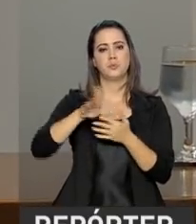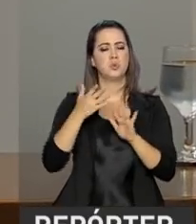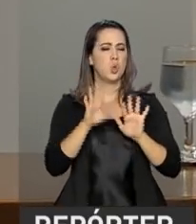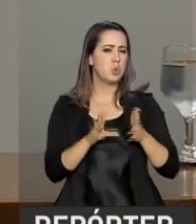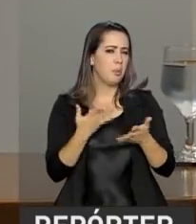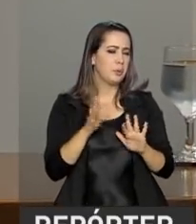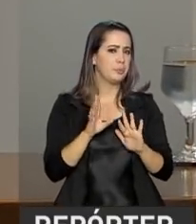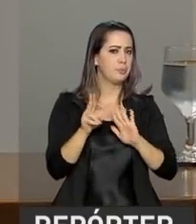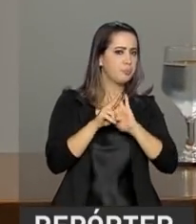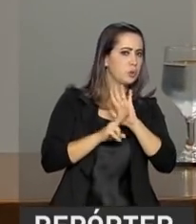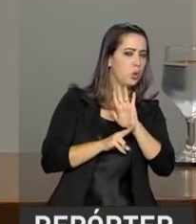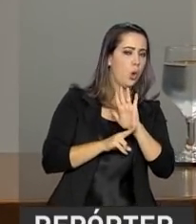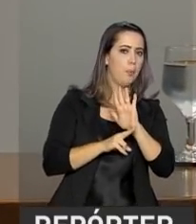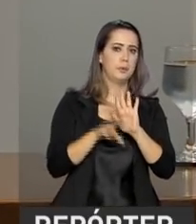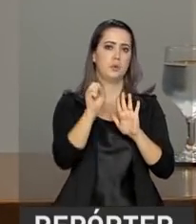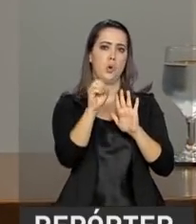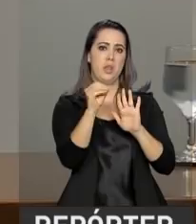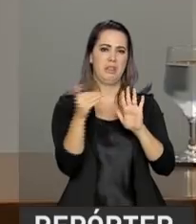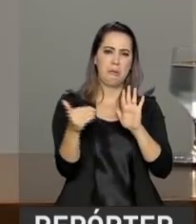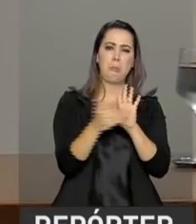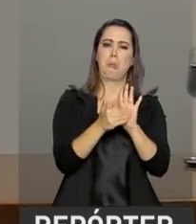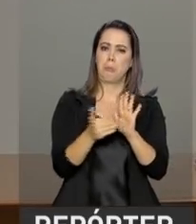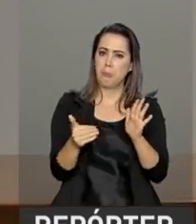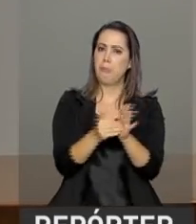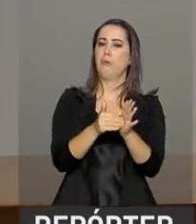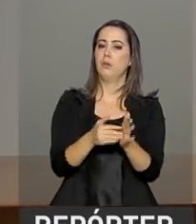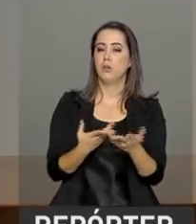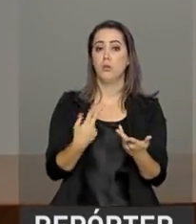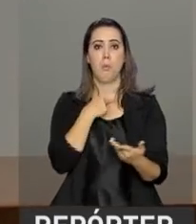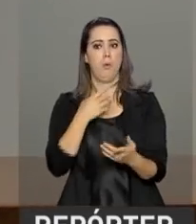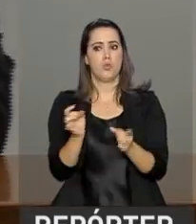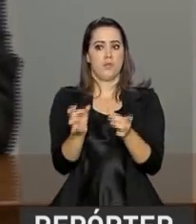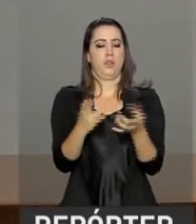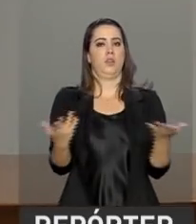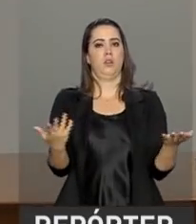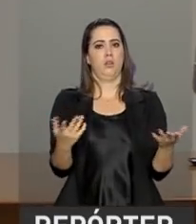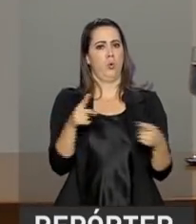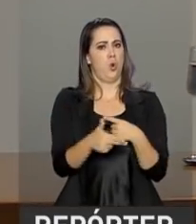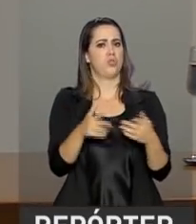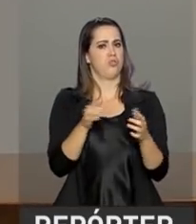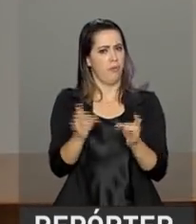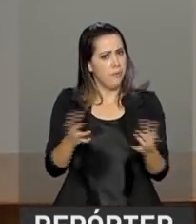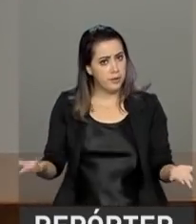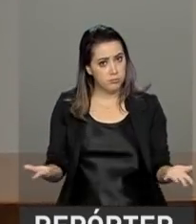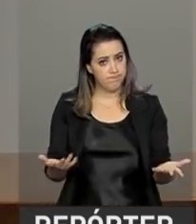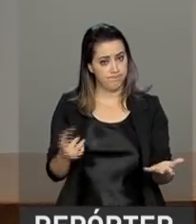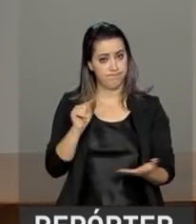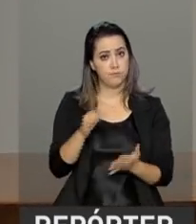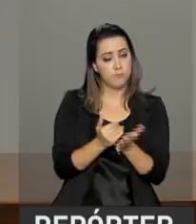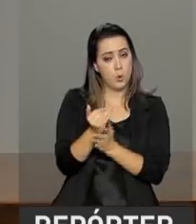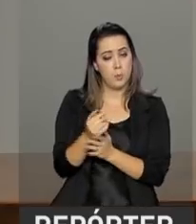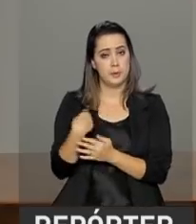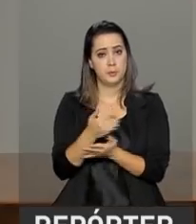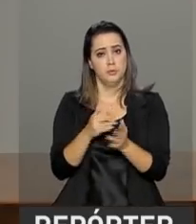de 80 barreiras que foram identificadas no início desse processo